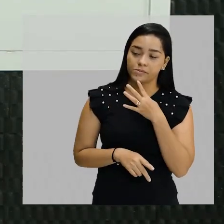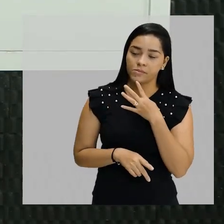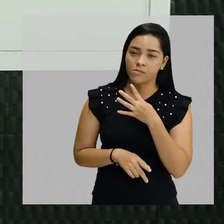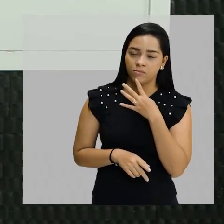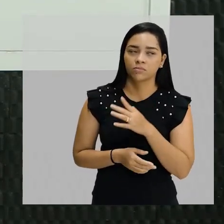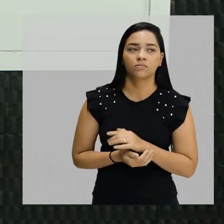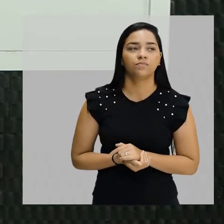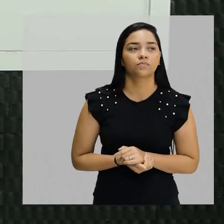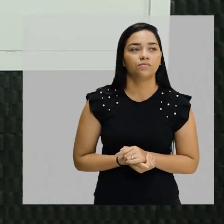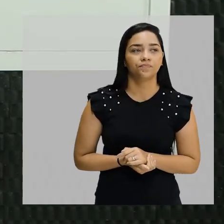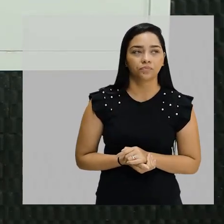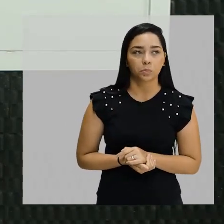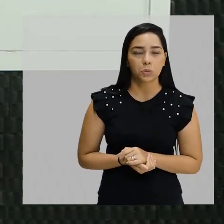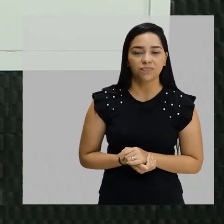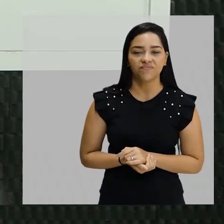origem